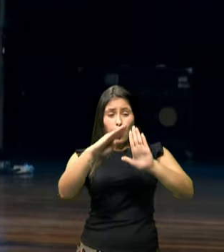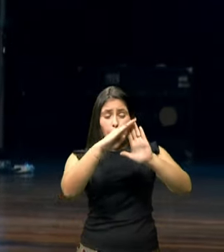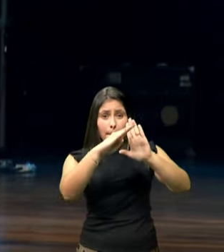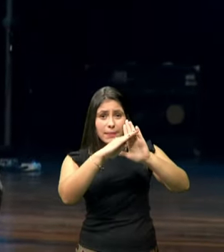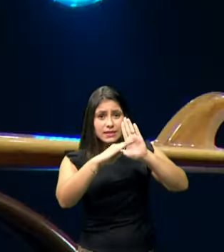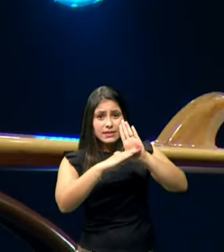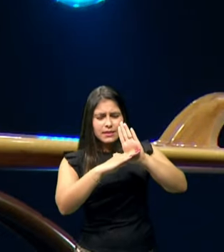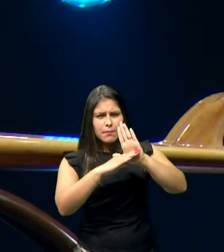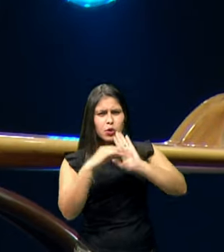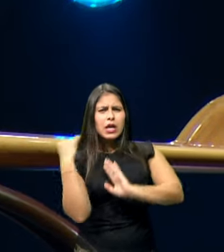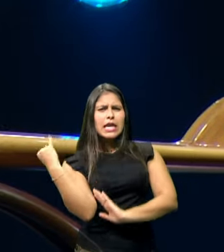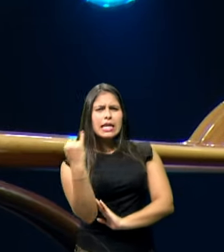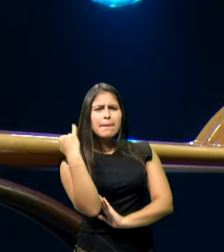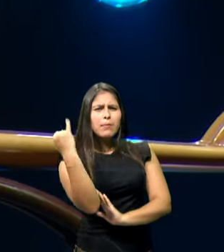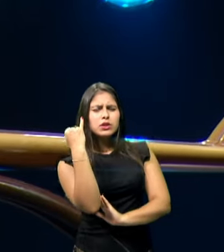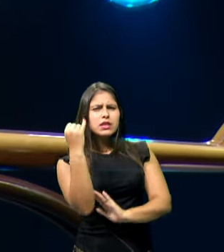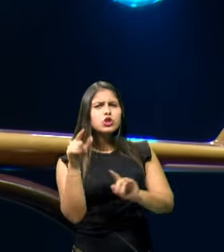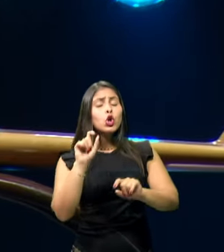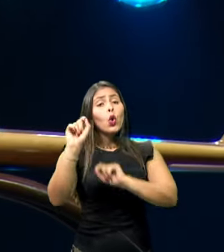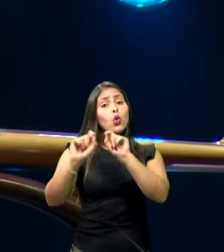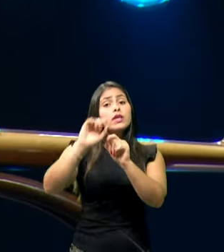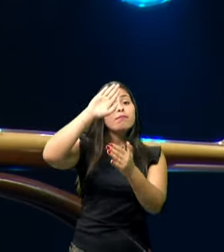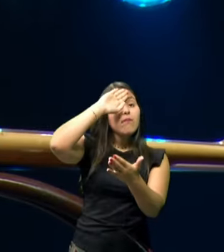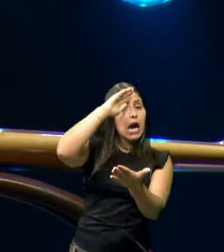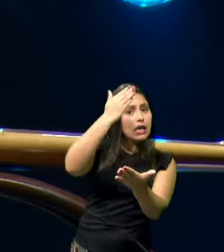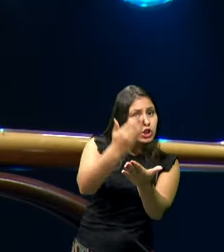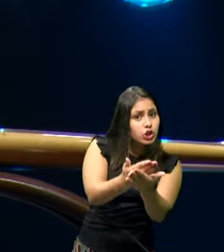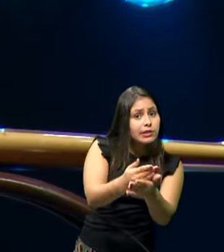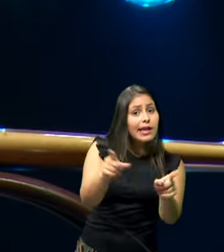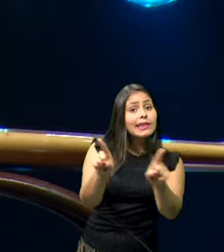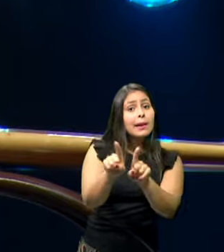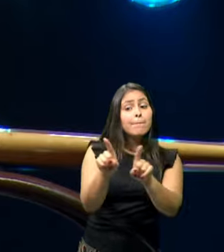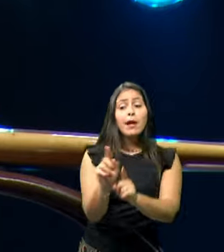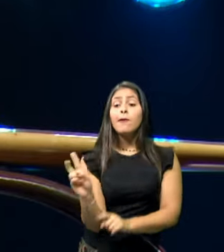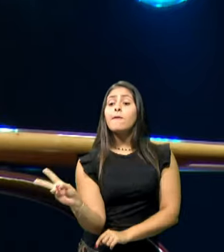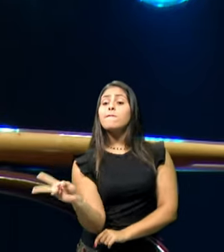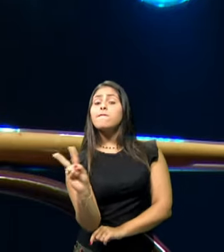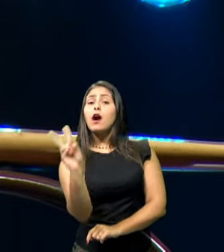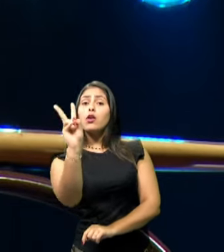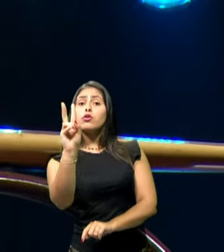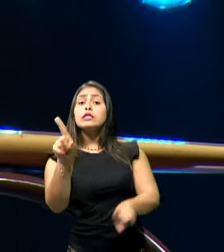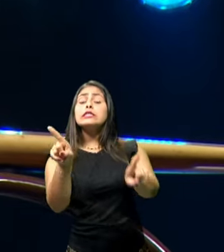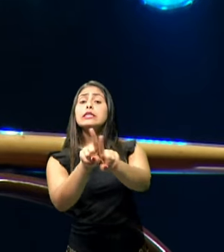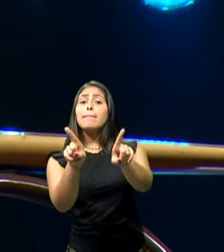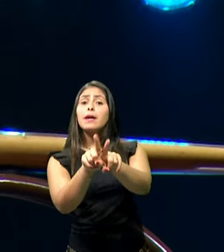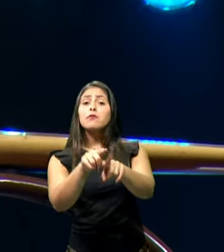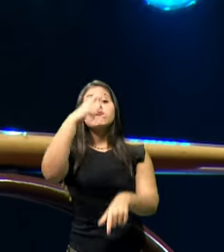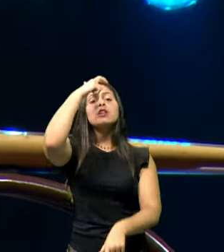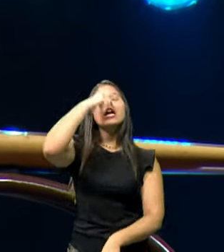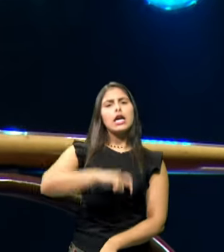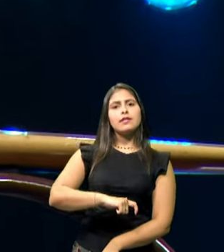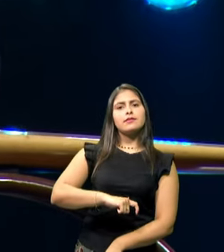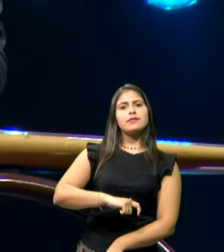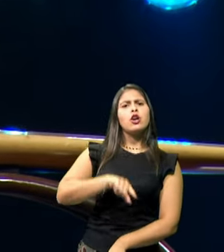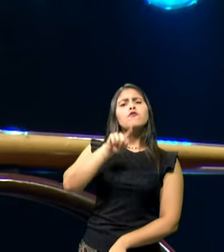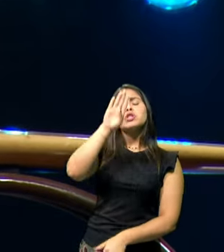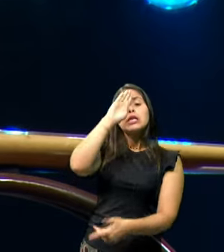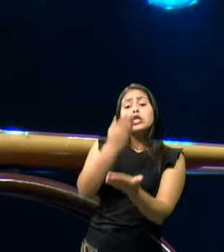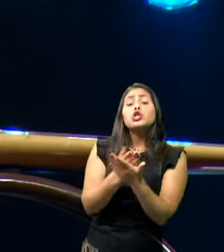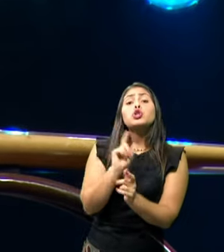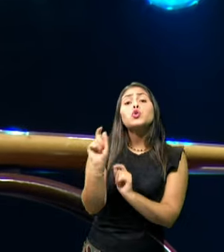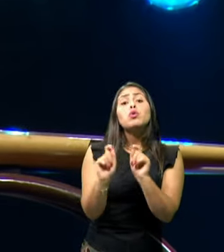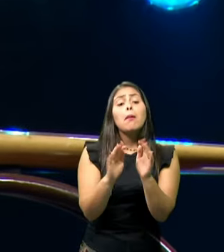estão baseados em suas crenças, valores e caráter. O que é que você acredita? O que é que você crê?